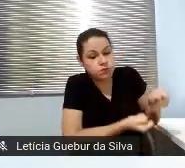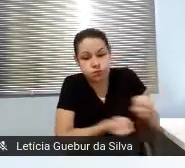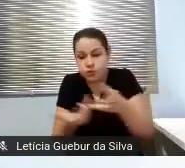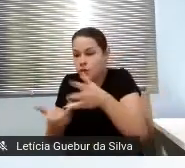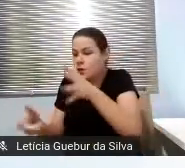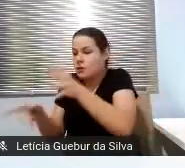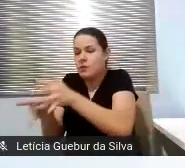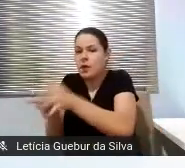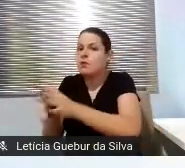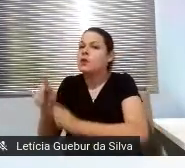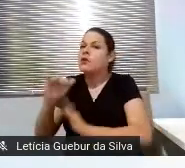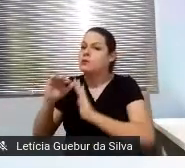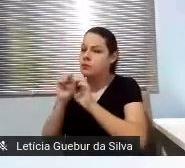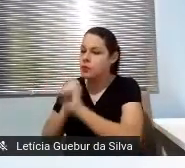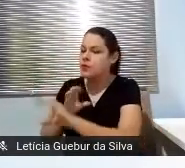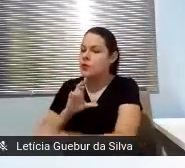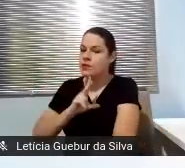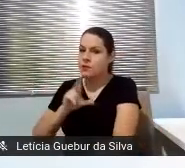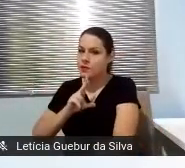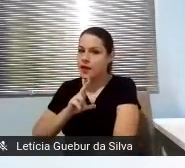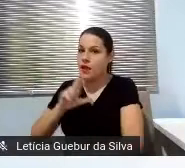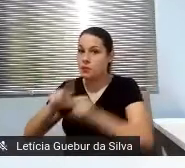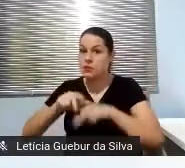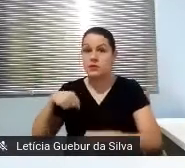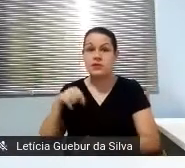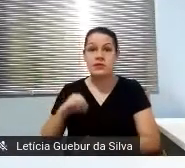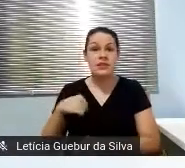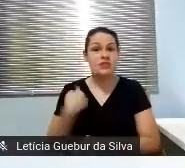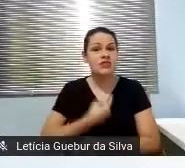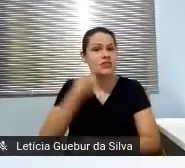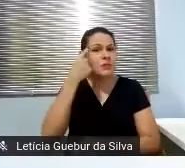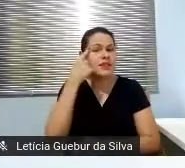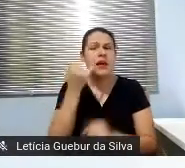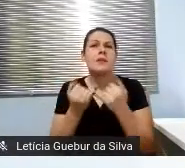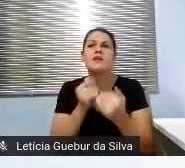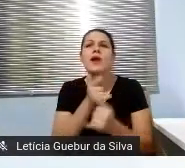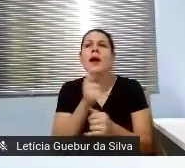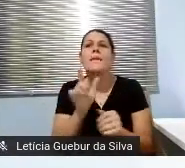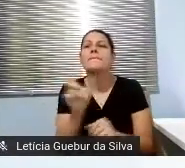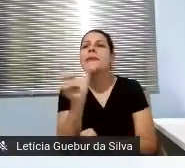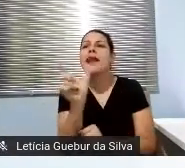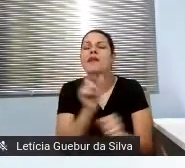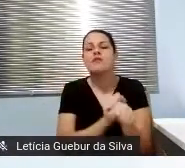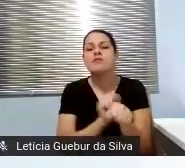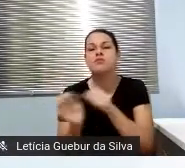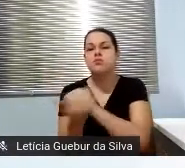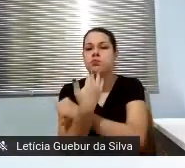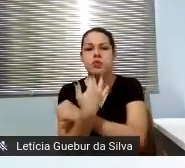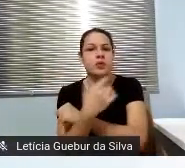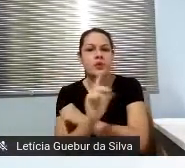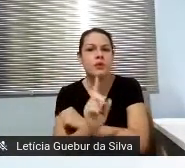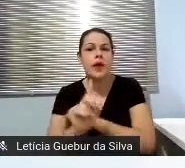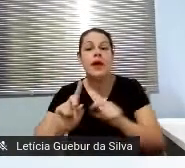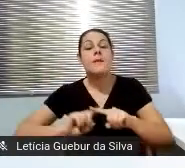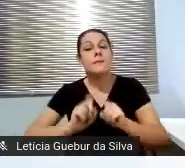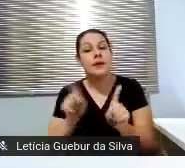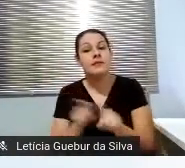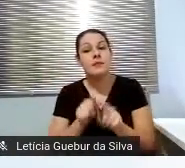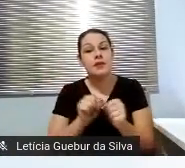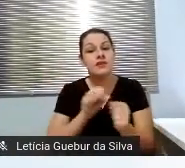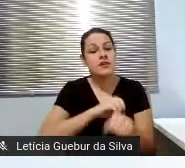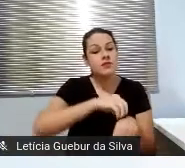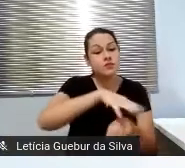buscam esse não é desvio essa palavra, mas é que esse recurso passe também para a iniciativa privada,